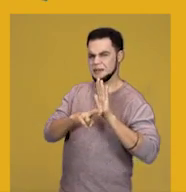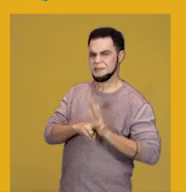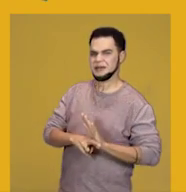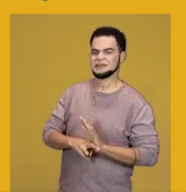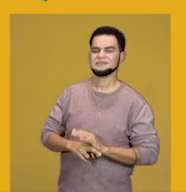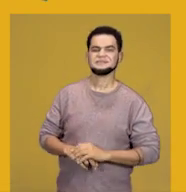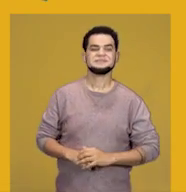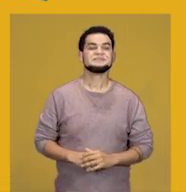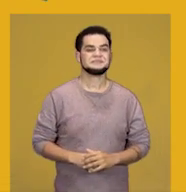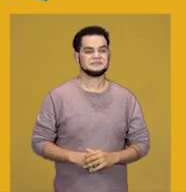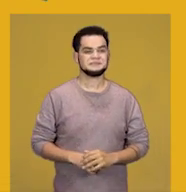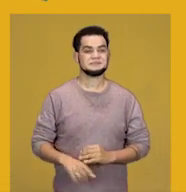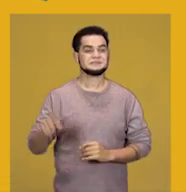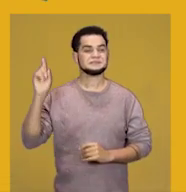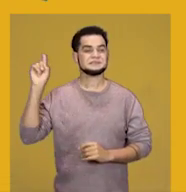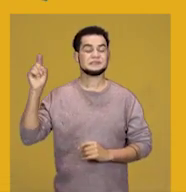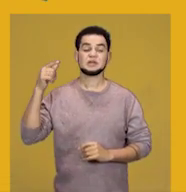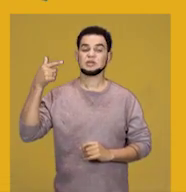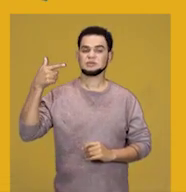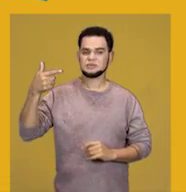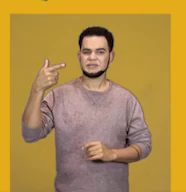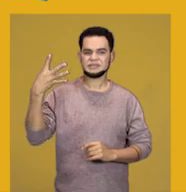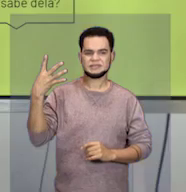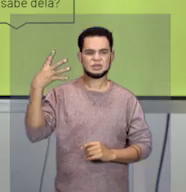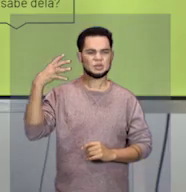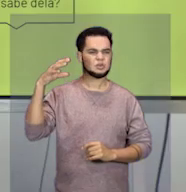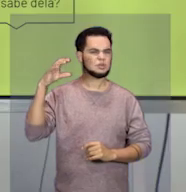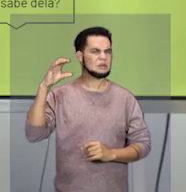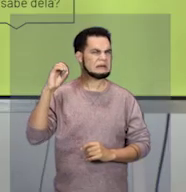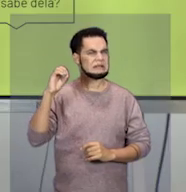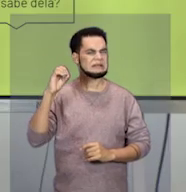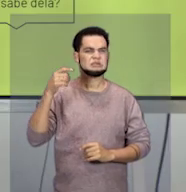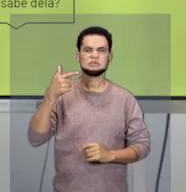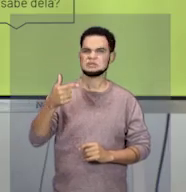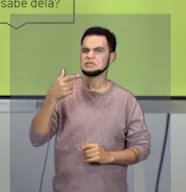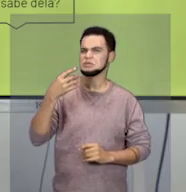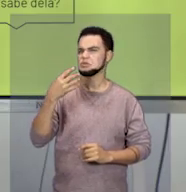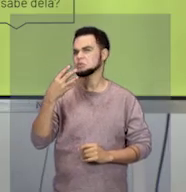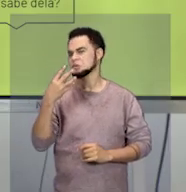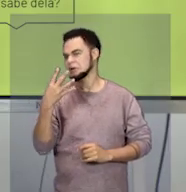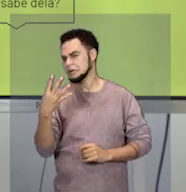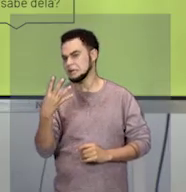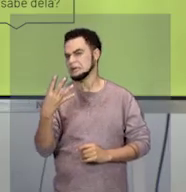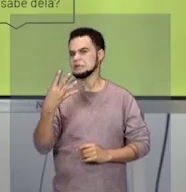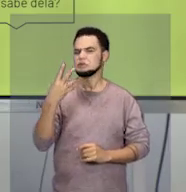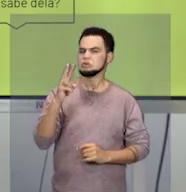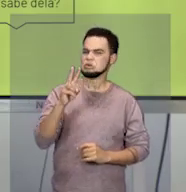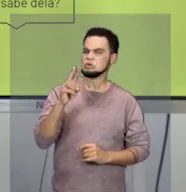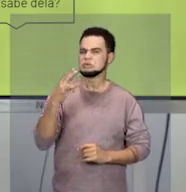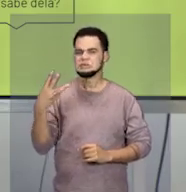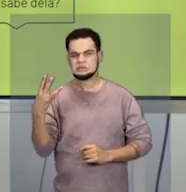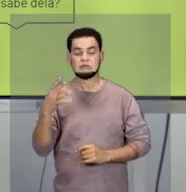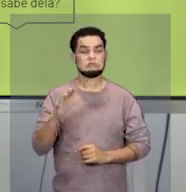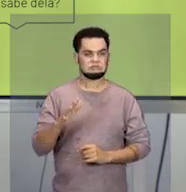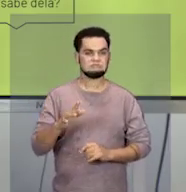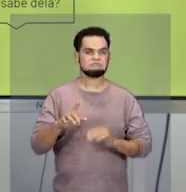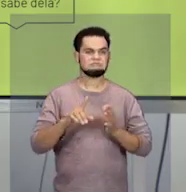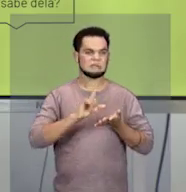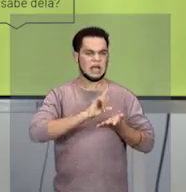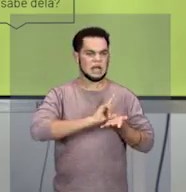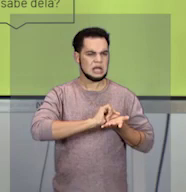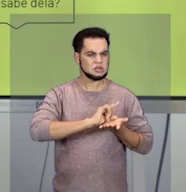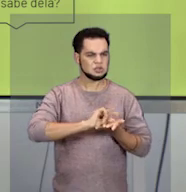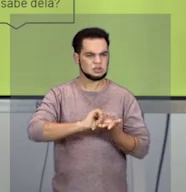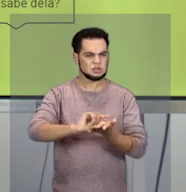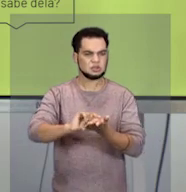São 240 artigos, acho que são 242, 243 artigos. São mais 240 artigos e